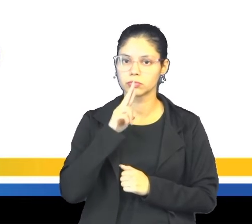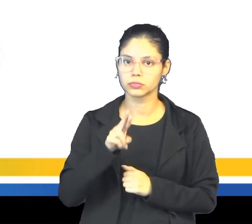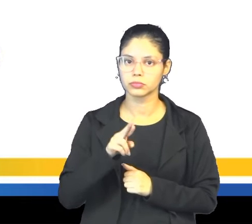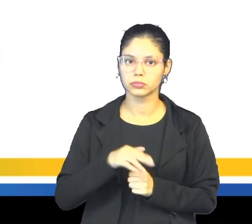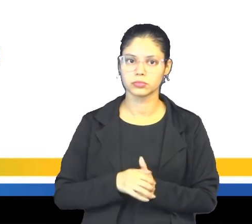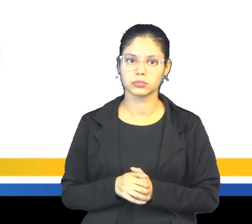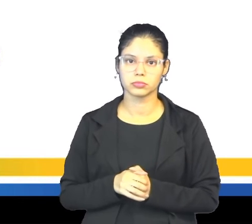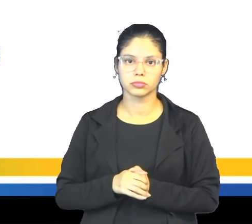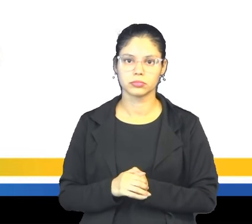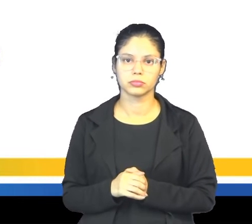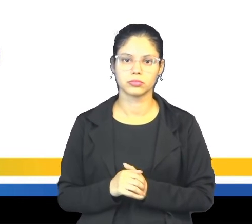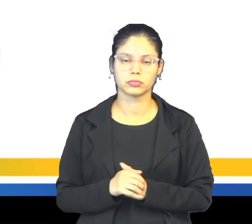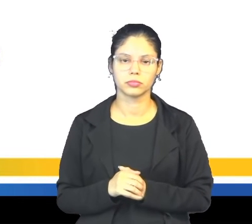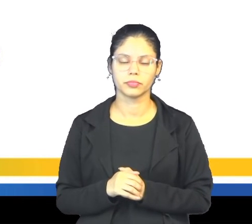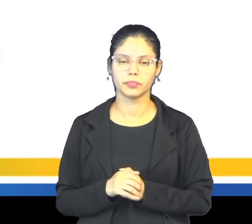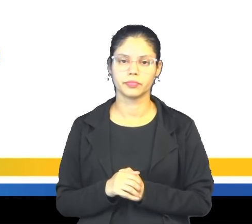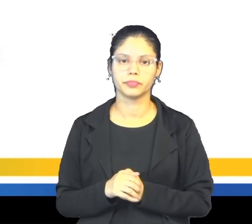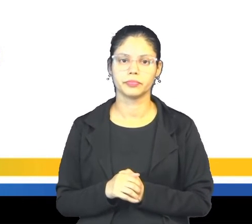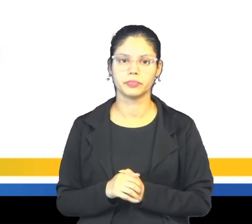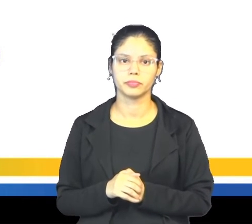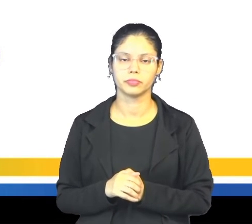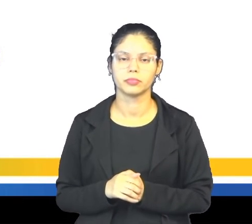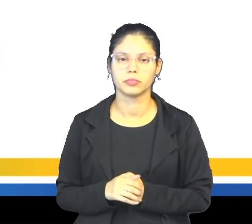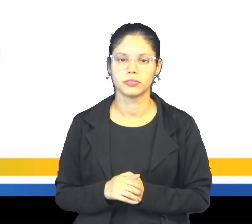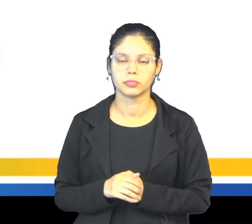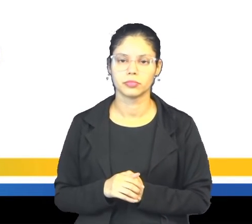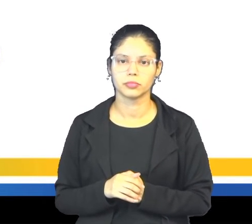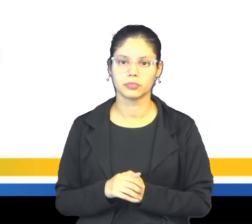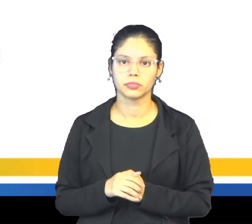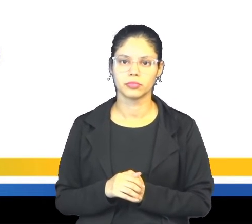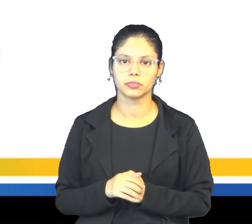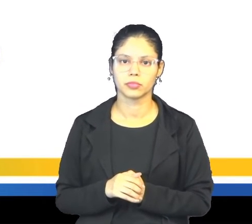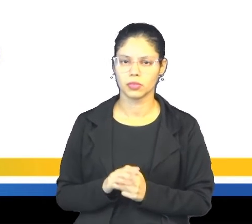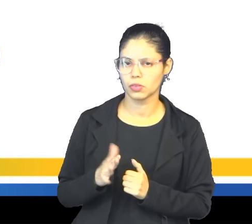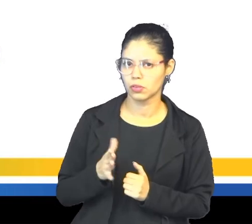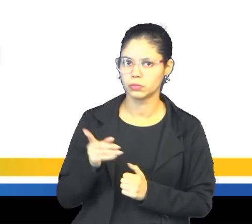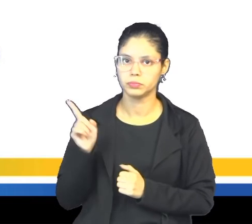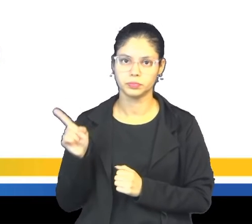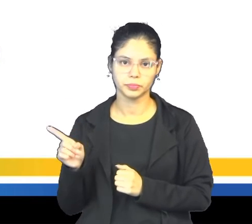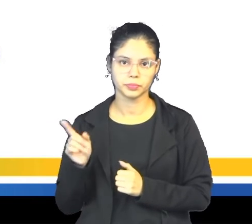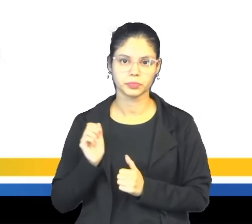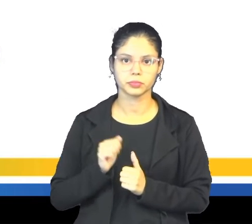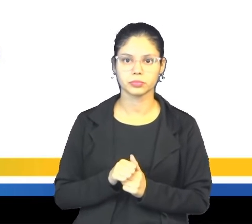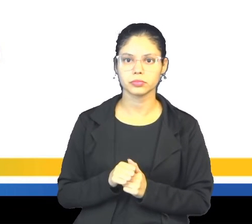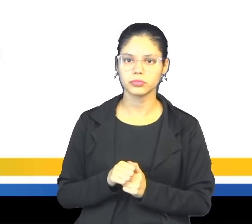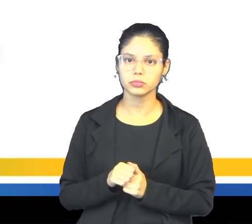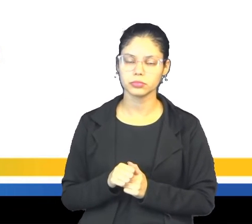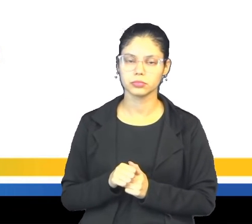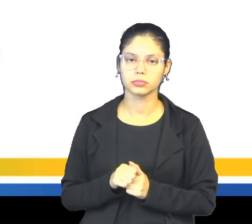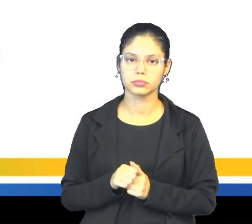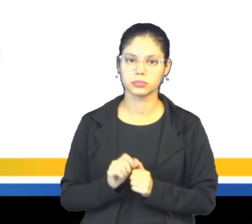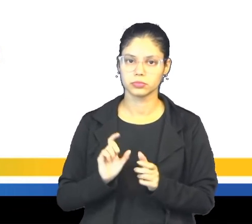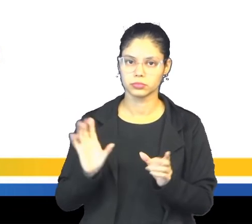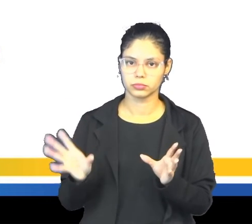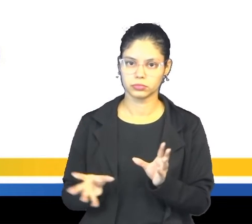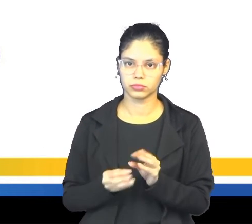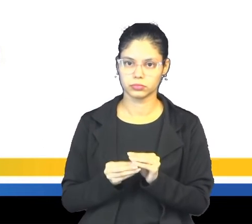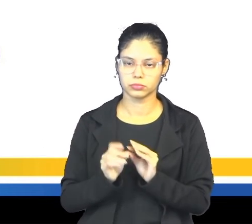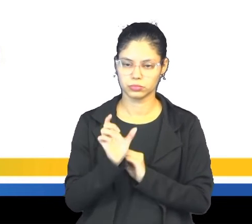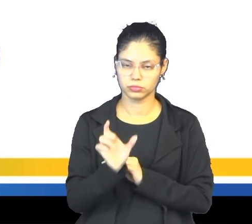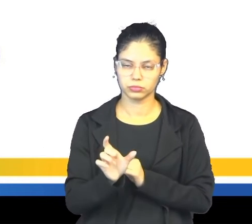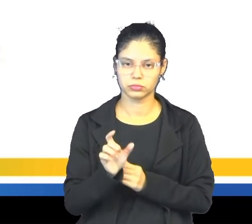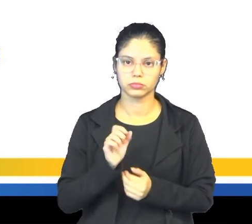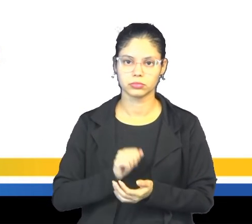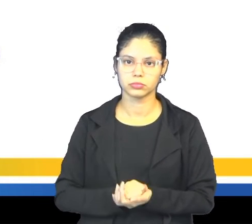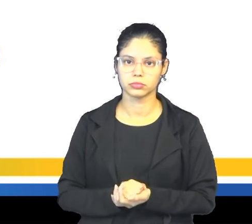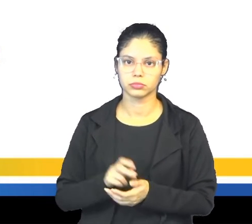na letra D nós temos maybe he, talvez ele, e aí temos um espacinho, né? Que você vai completar